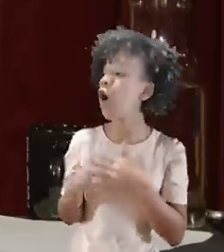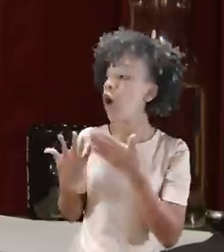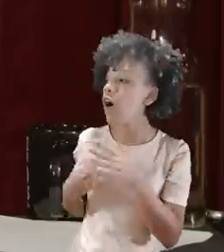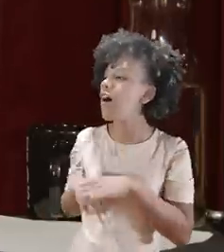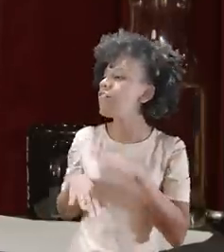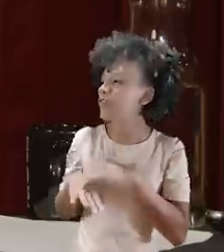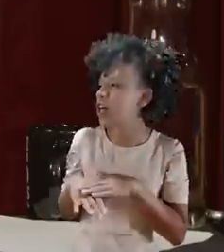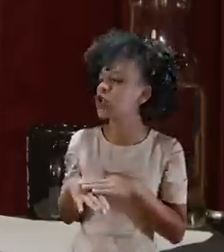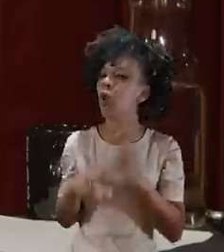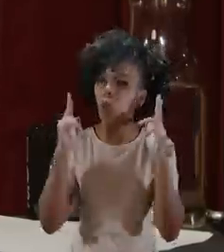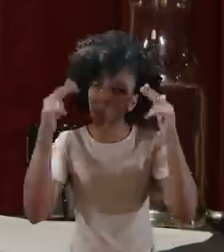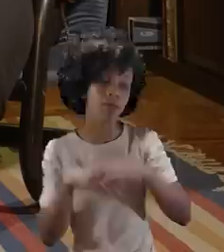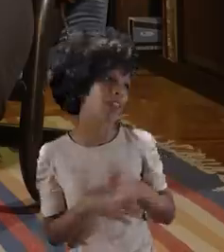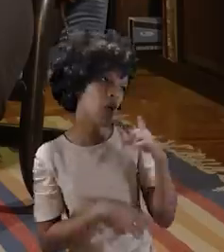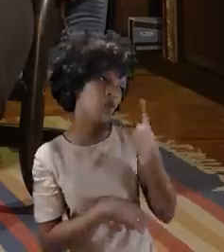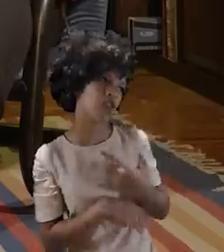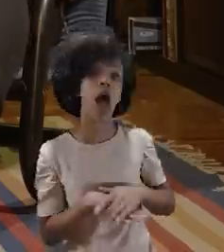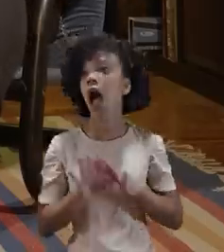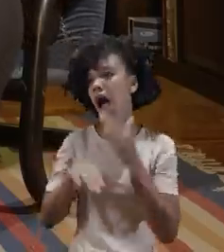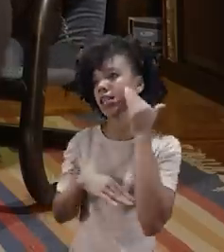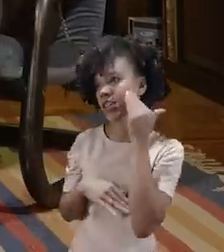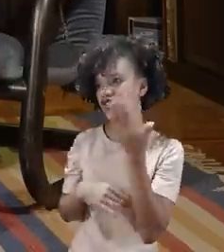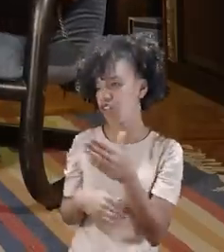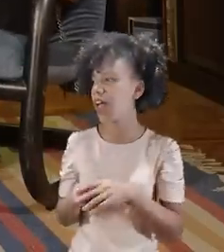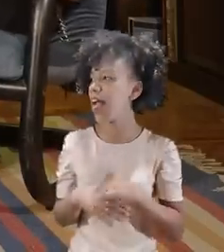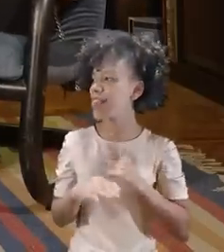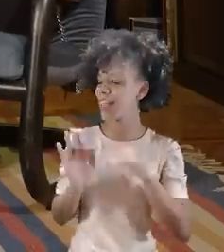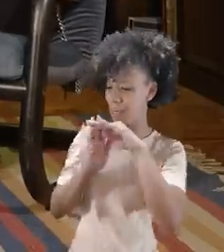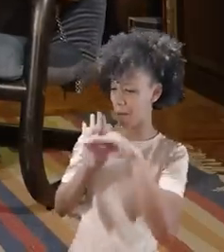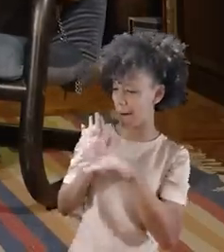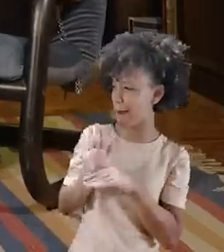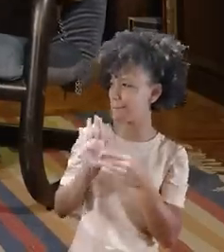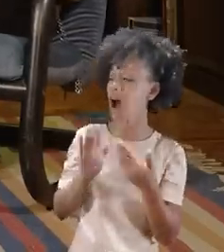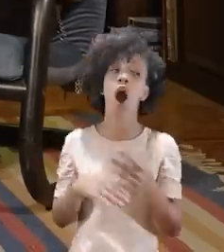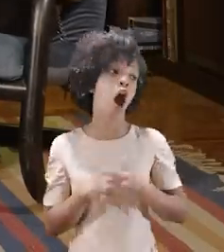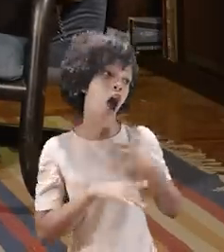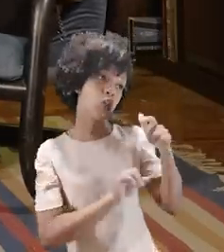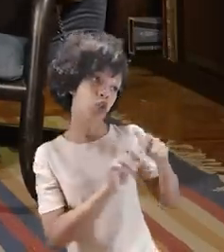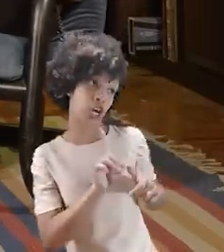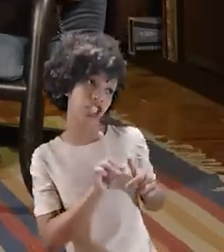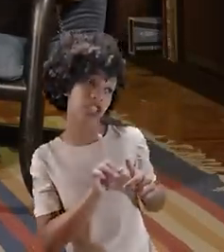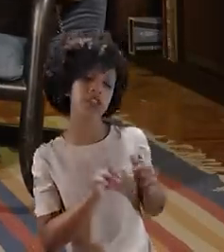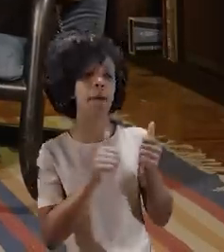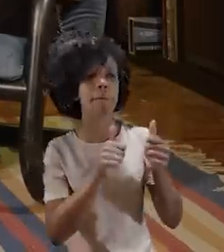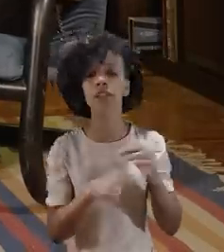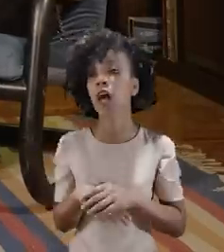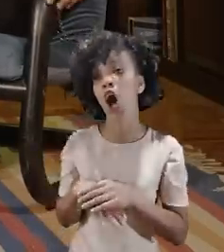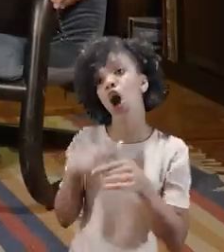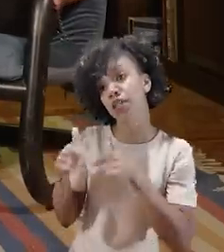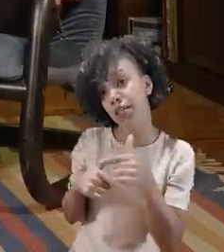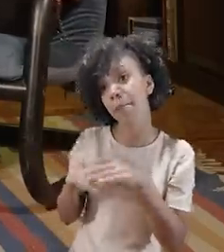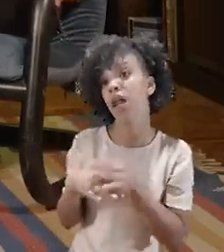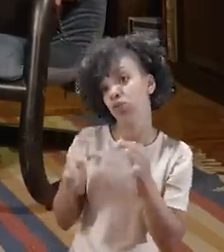verificar para você fala mas não faz um quase fácil eu sou advogado Não entendi cara você tem que ter um portfólio Olha eu sou artista beleza Olha